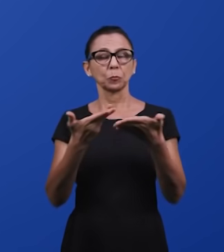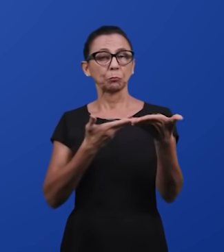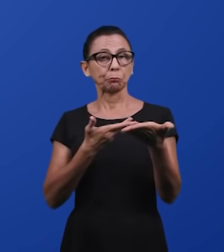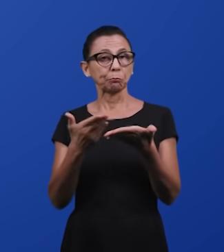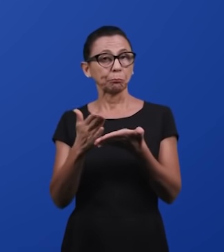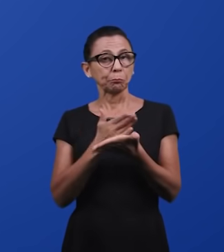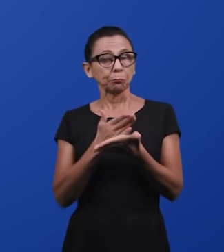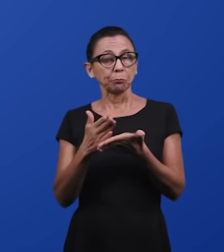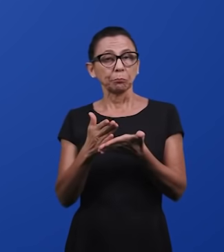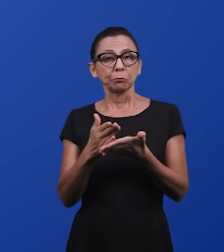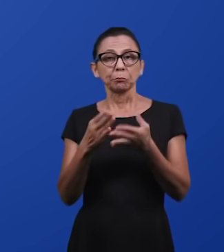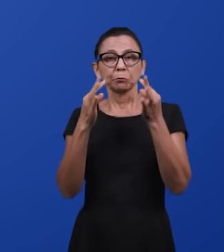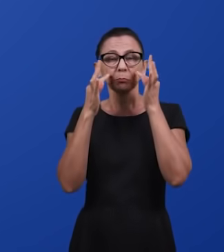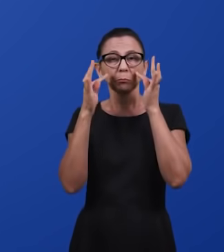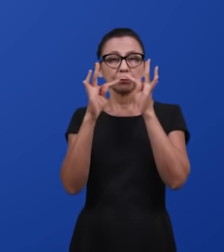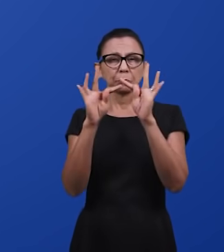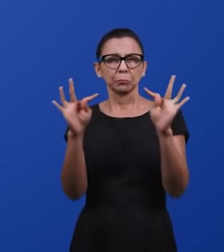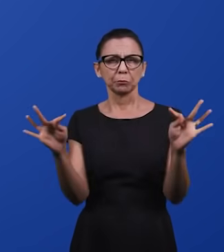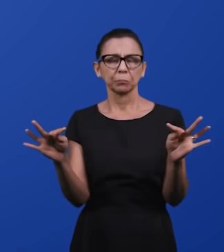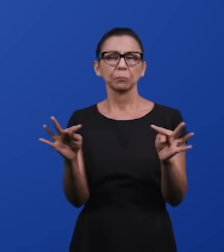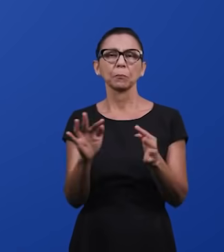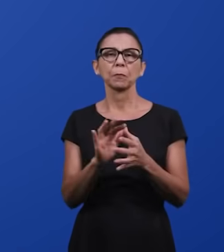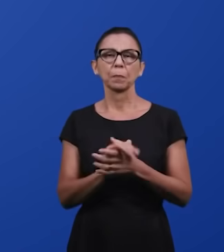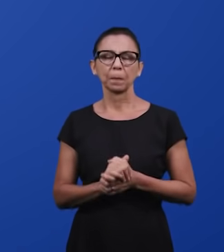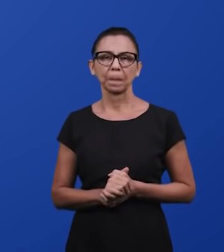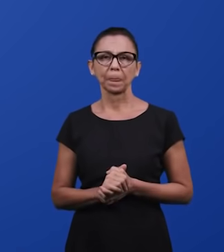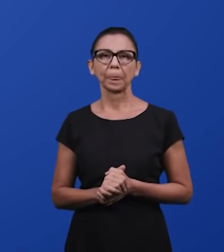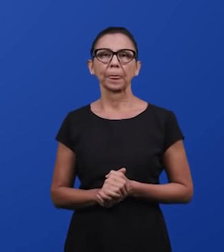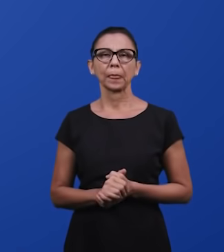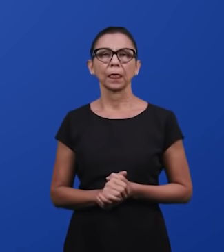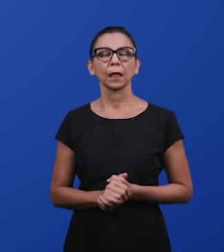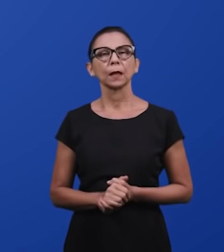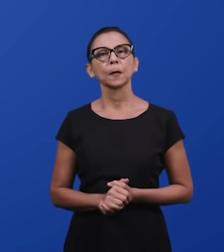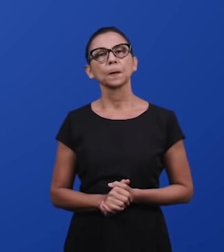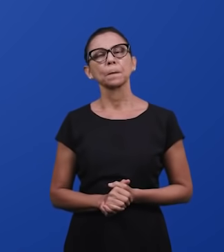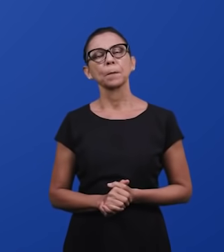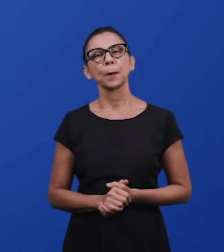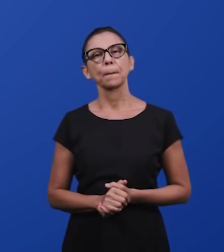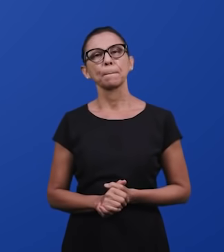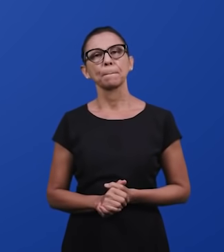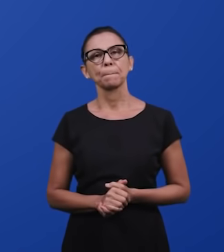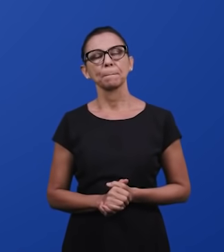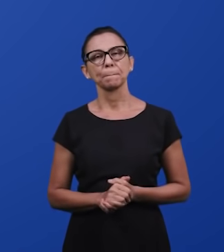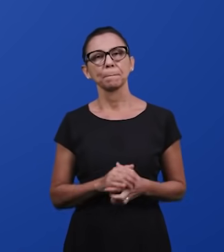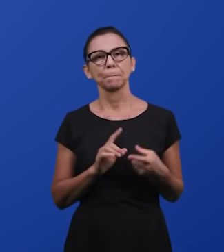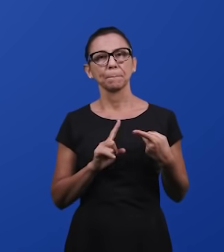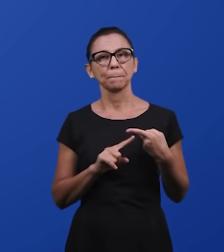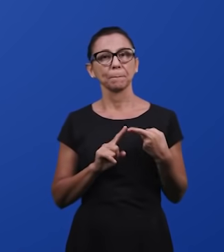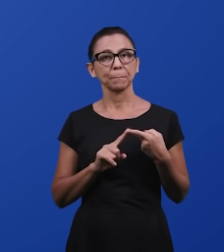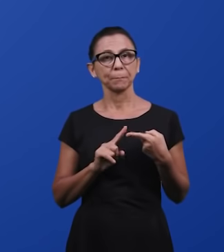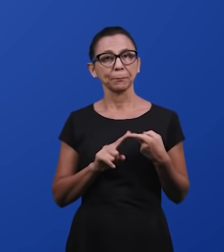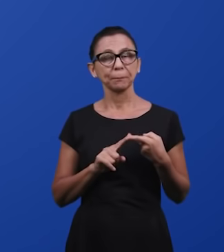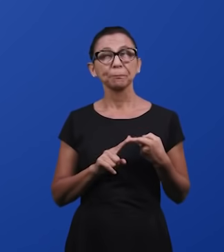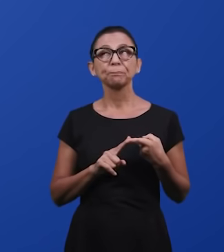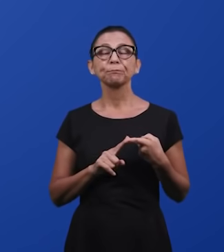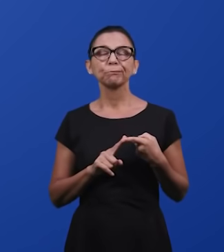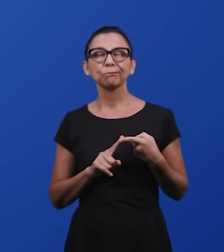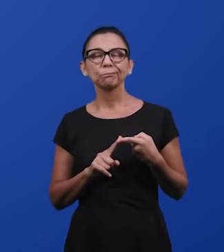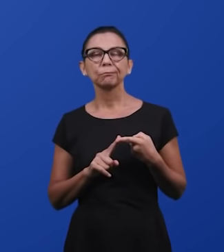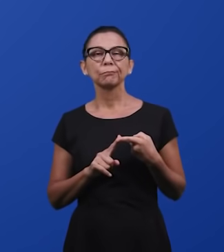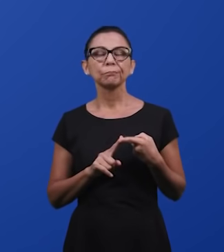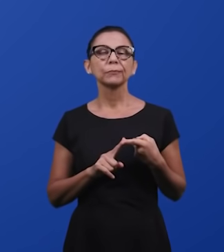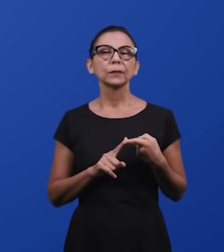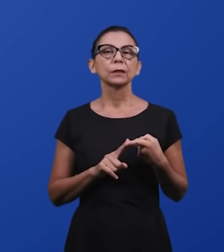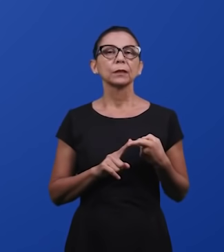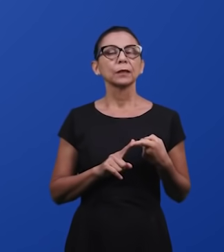com os irmãos, algumas das nossas muitas experiências colhidas com a EBD. A primeira delas é como que o